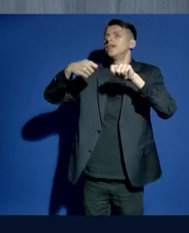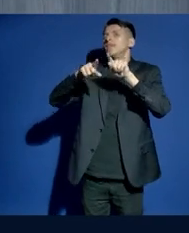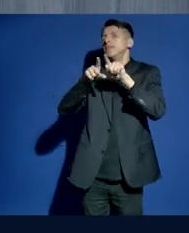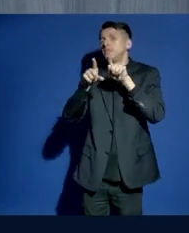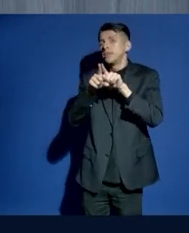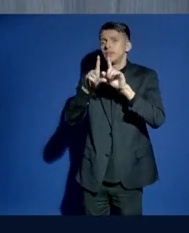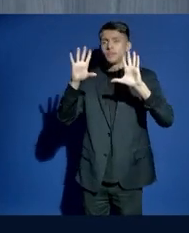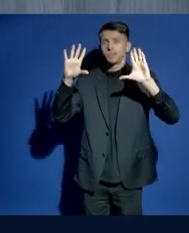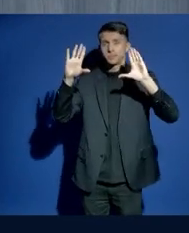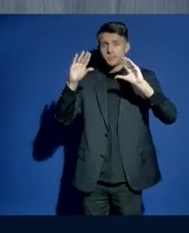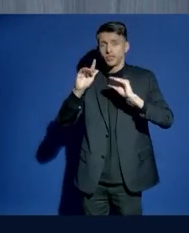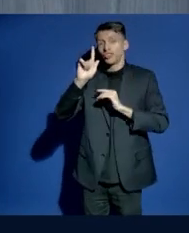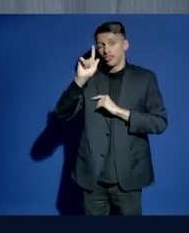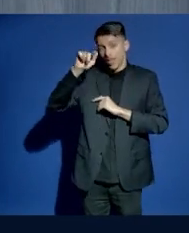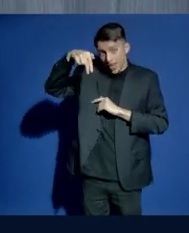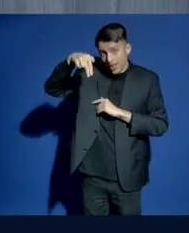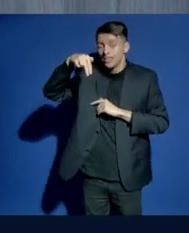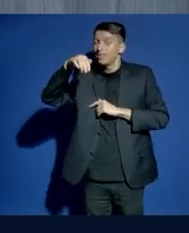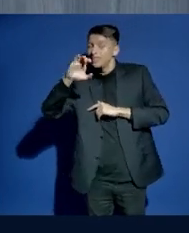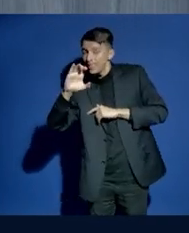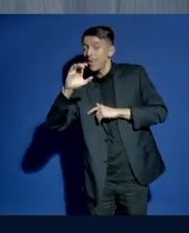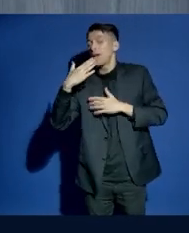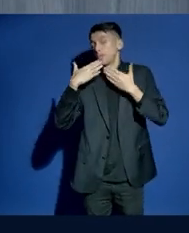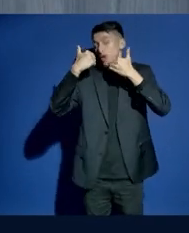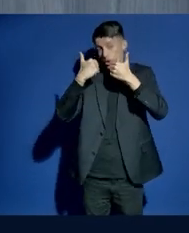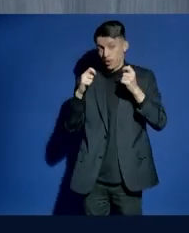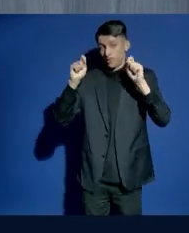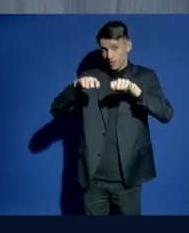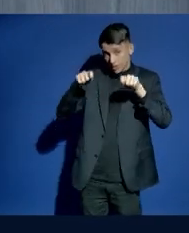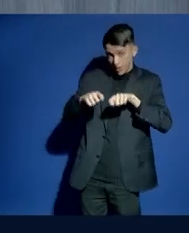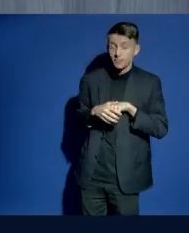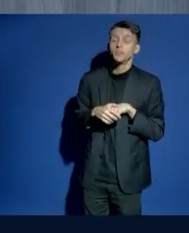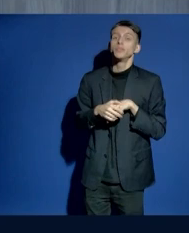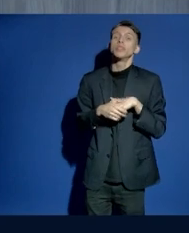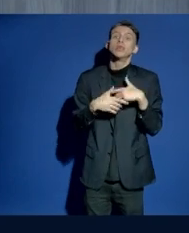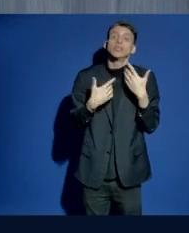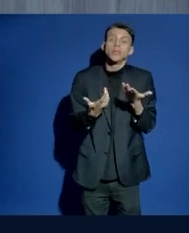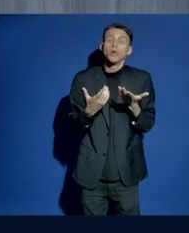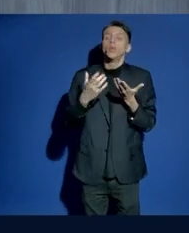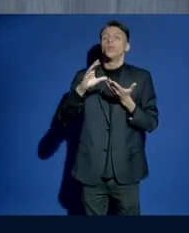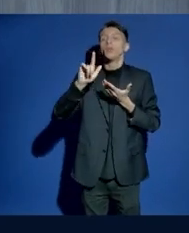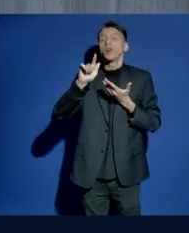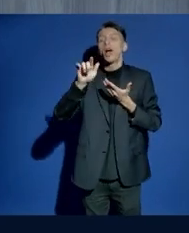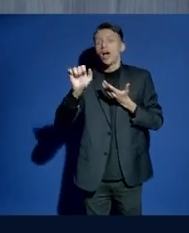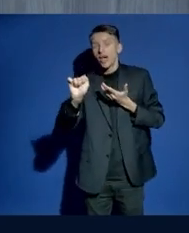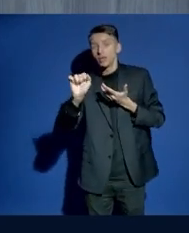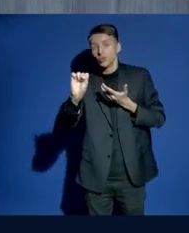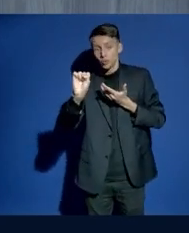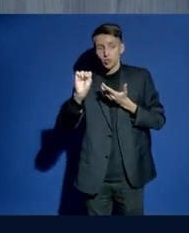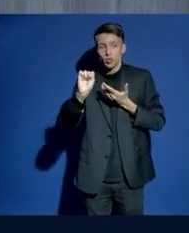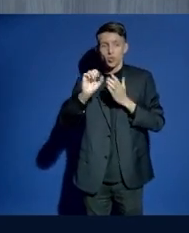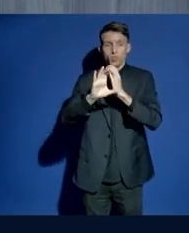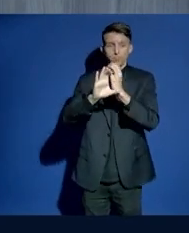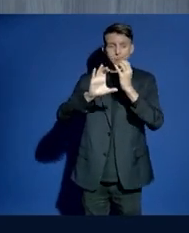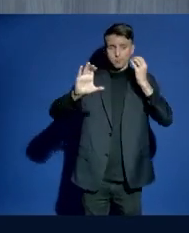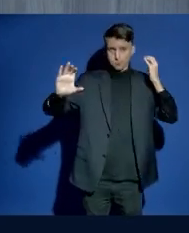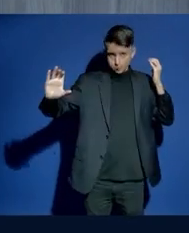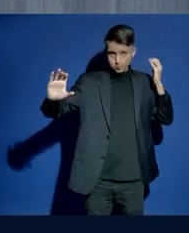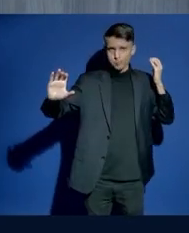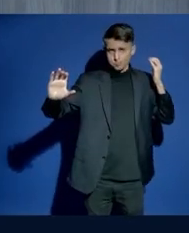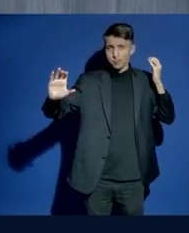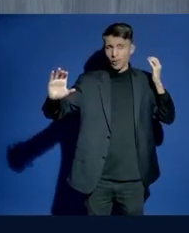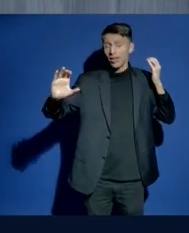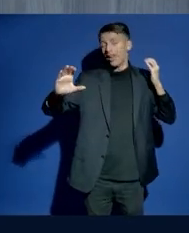pequeno com distância alta que a conta também não fecha muito e o gasoduto ele precisa de volume ele é o mais barato a um